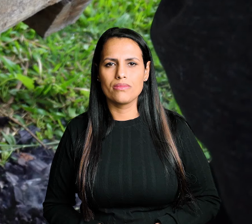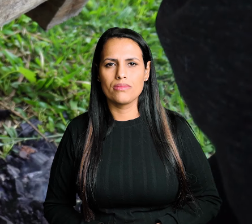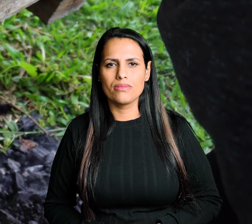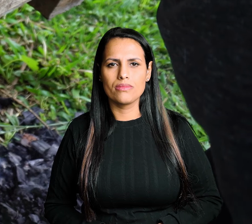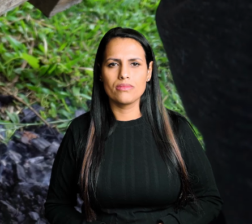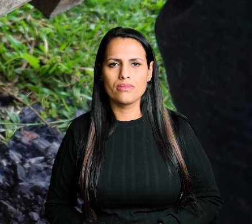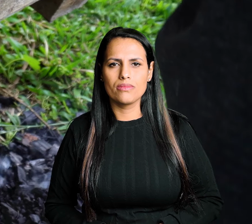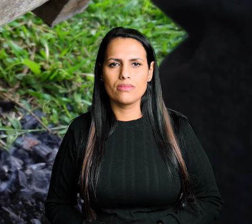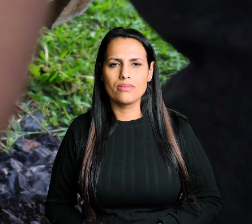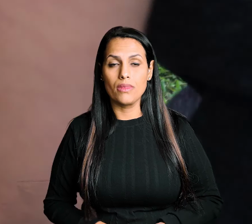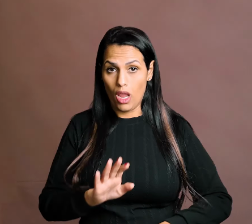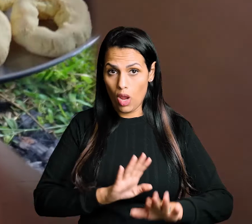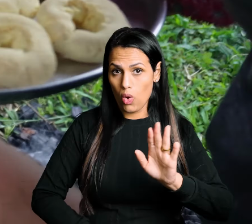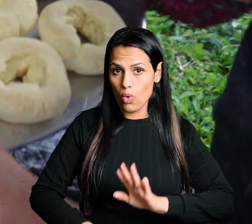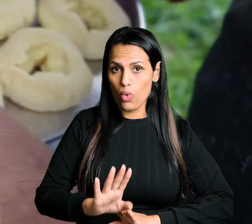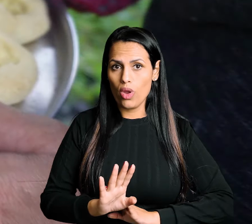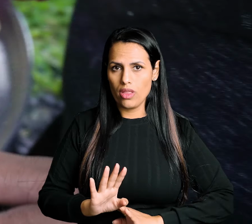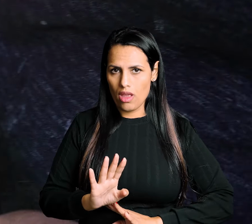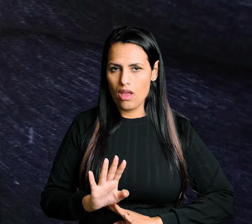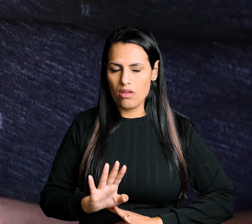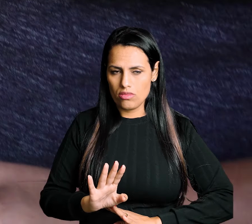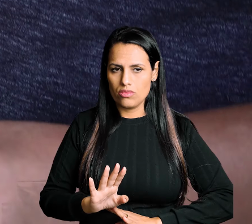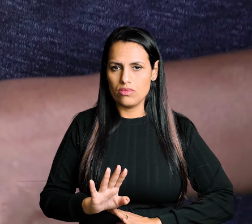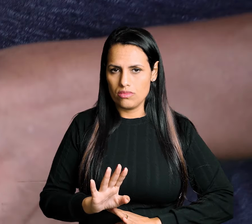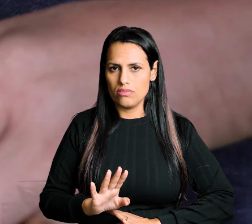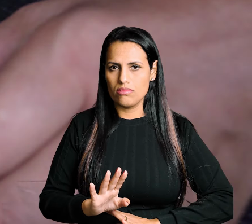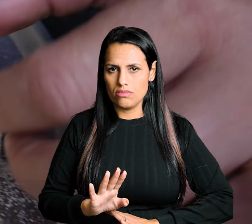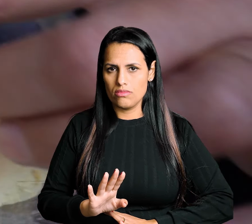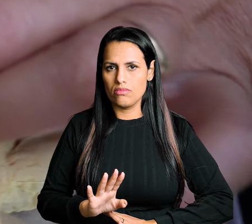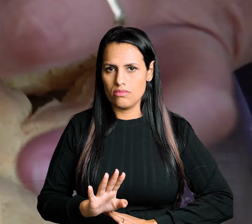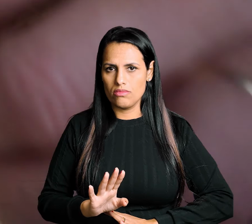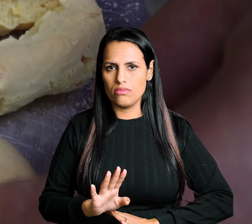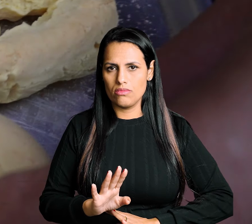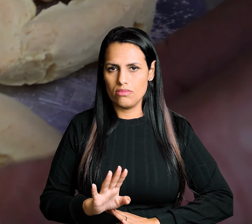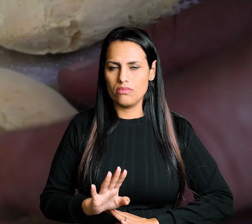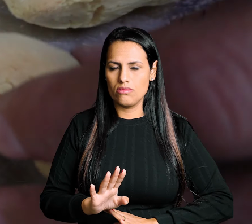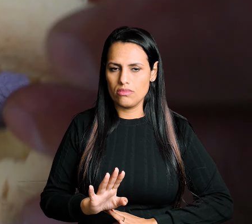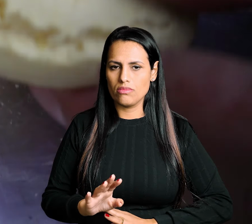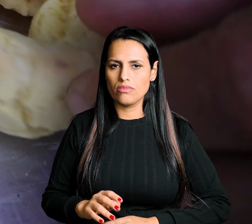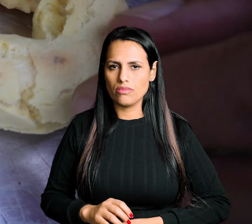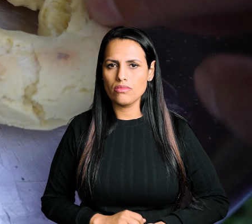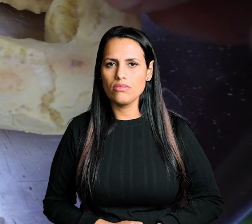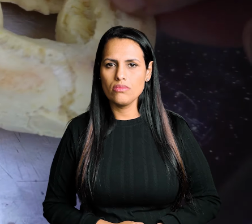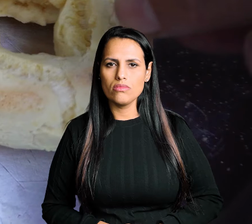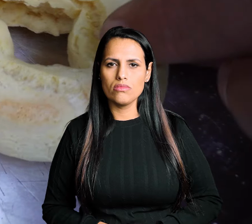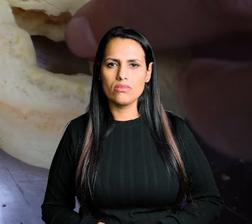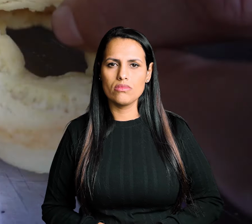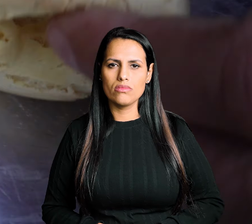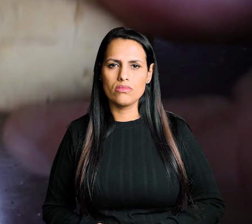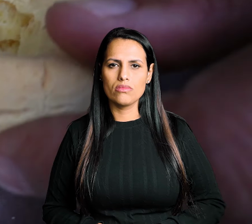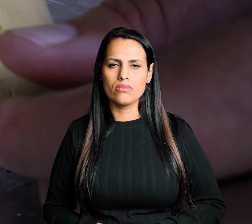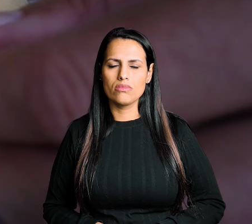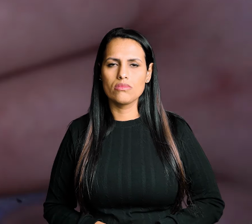Ficar com cuidado que essas formas muito brancas. Então, ó, é assim mesmo que ele fica. Amarelinho,